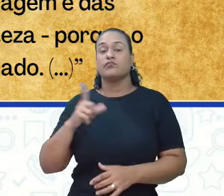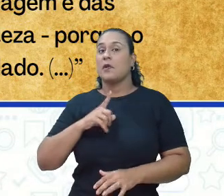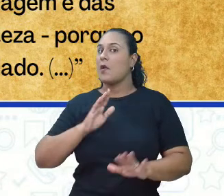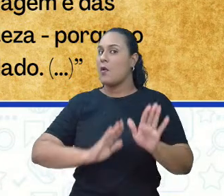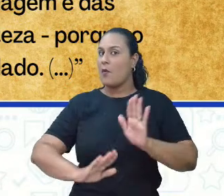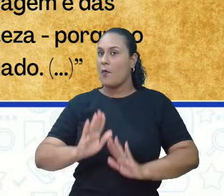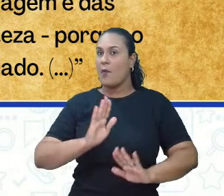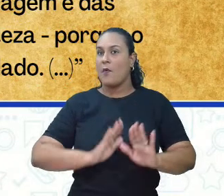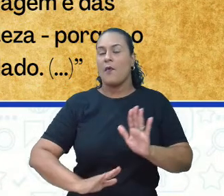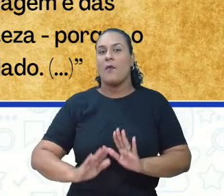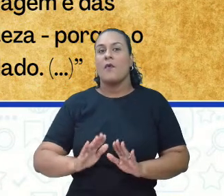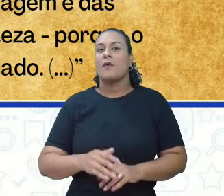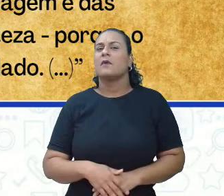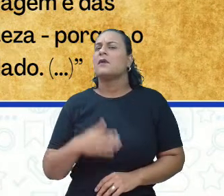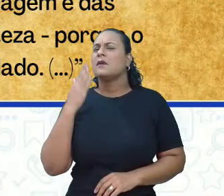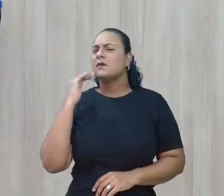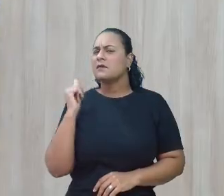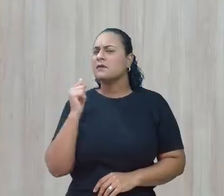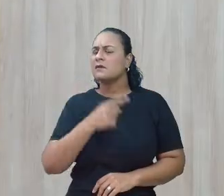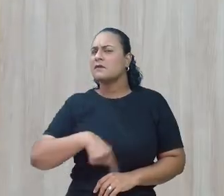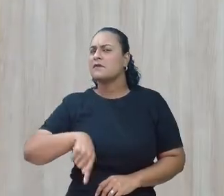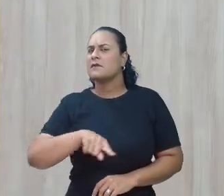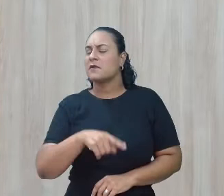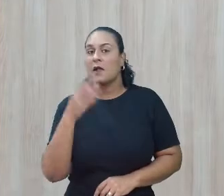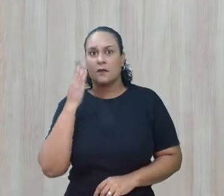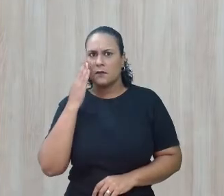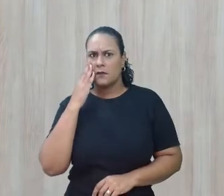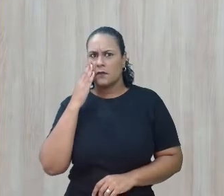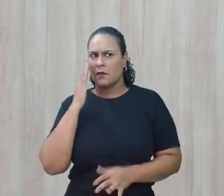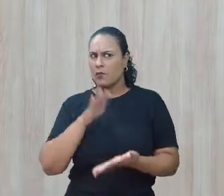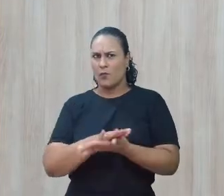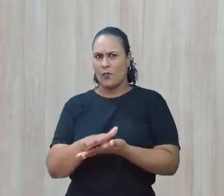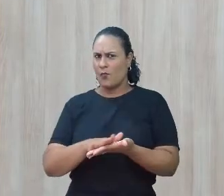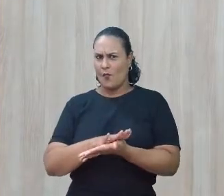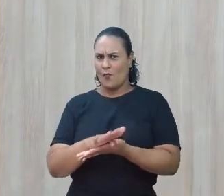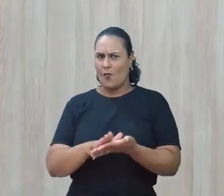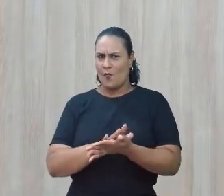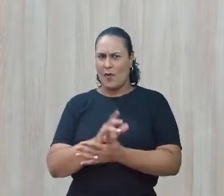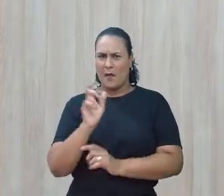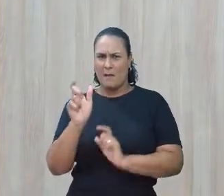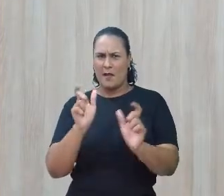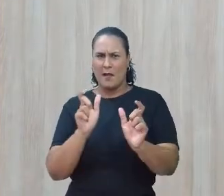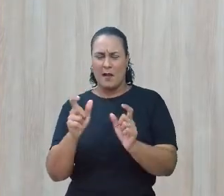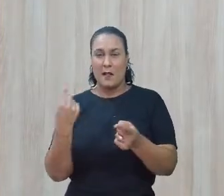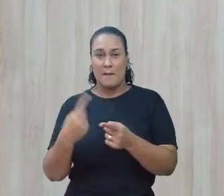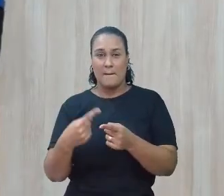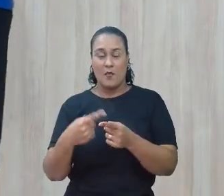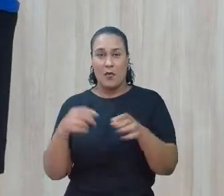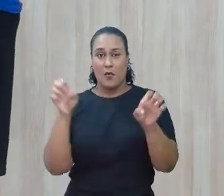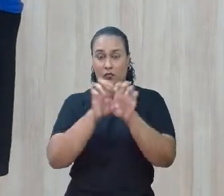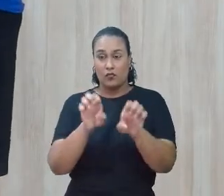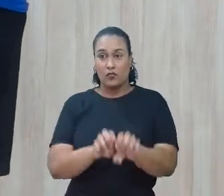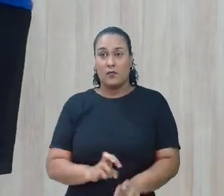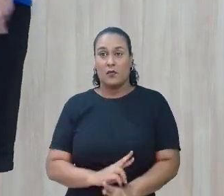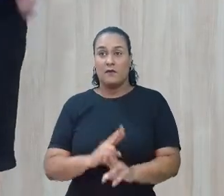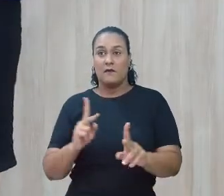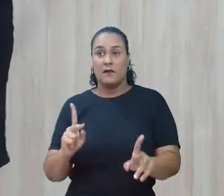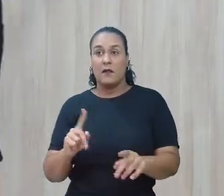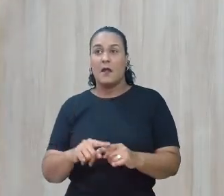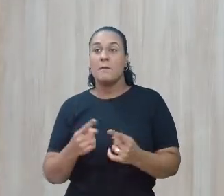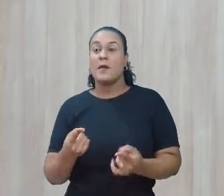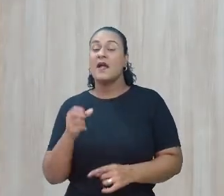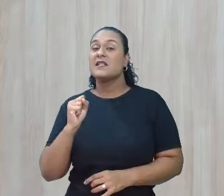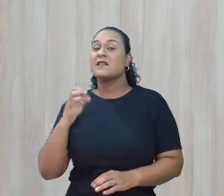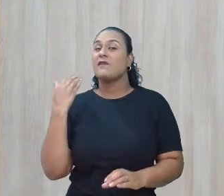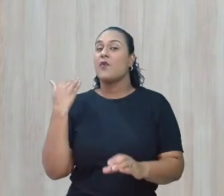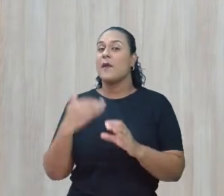ter esse cuidado. Eu sei que vocês provavelmente não entenderam metade aqui das palavras, porque a construção é diferente, mas e se fosse